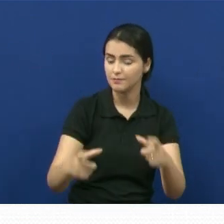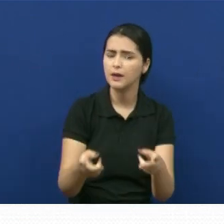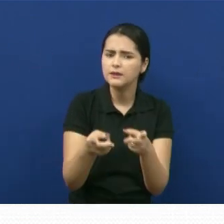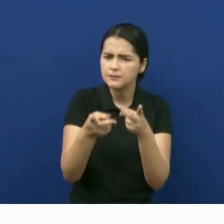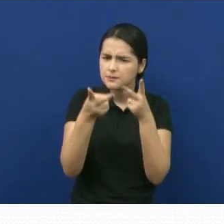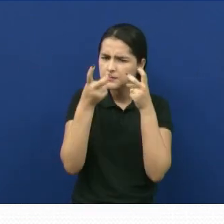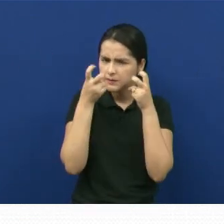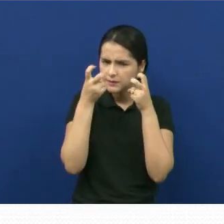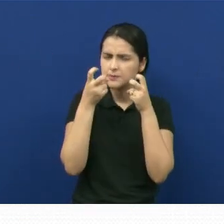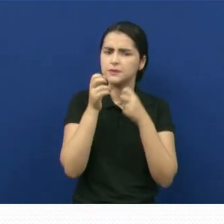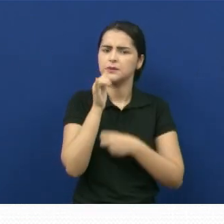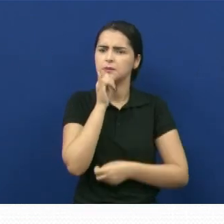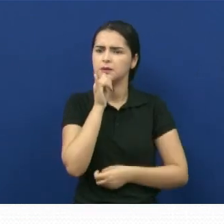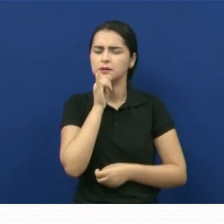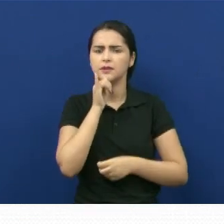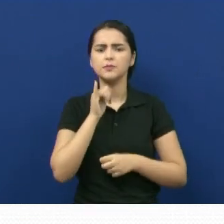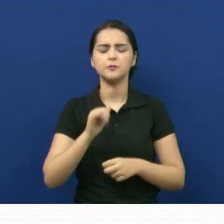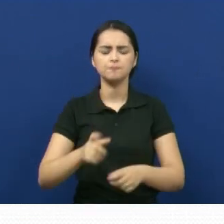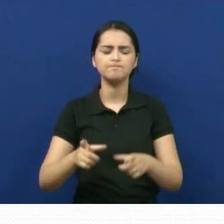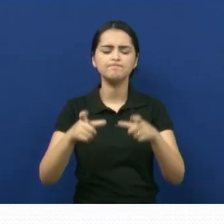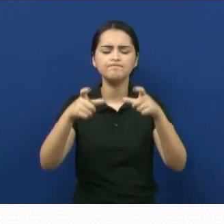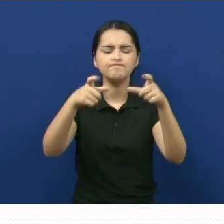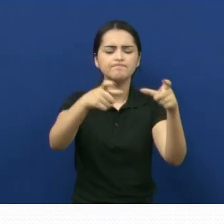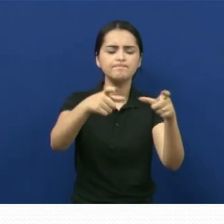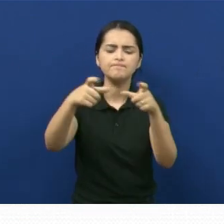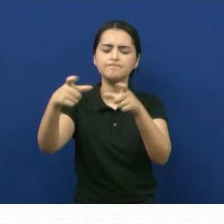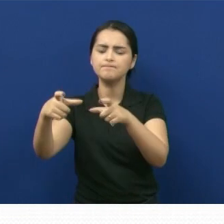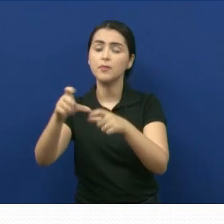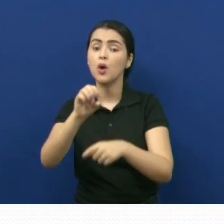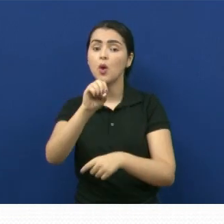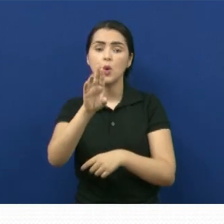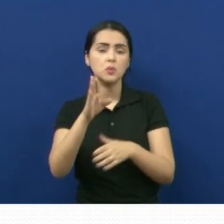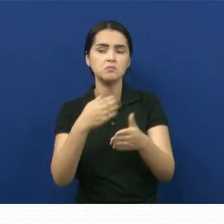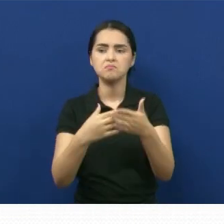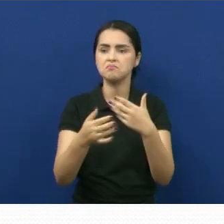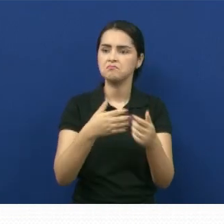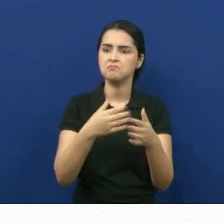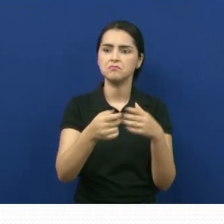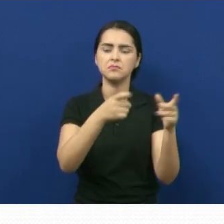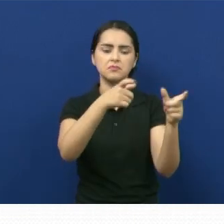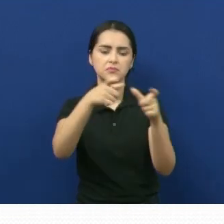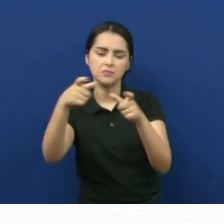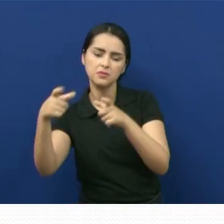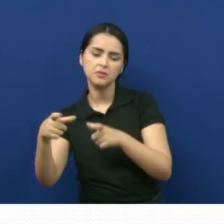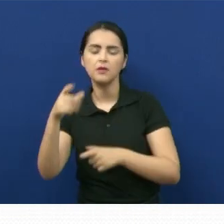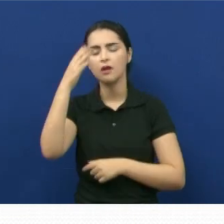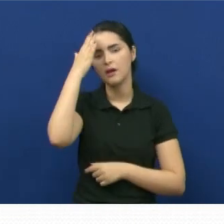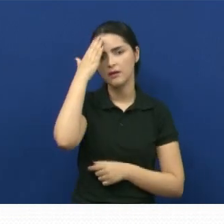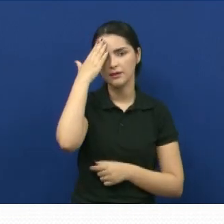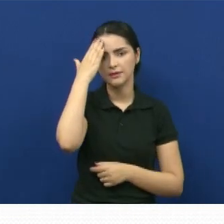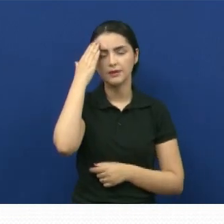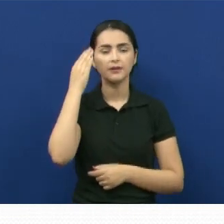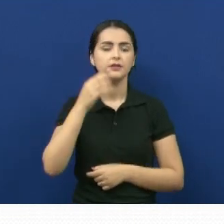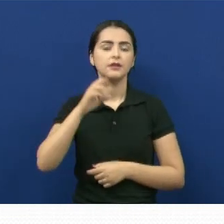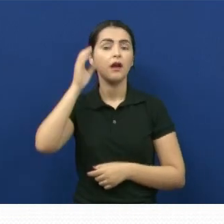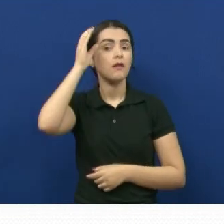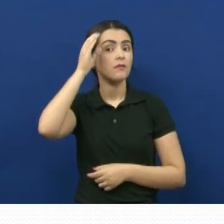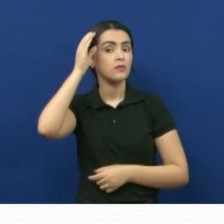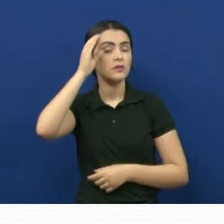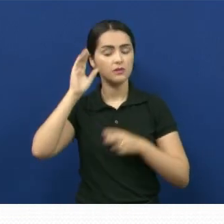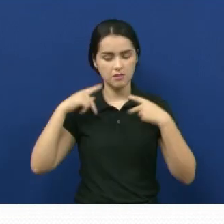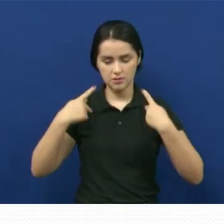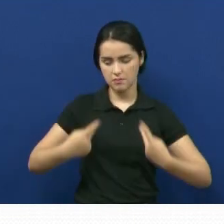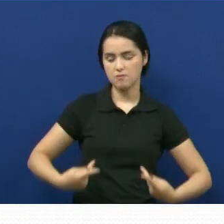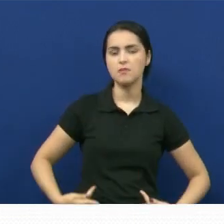ou seja, uma determinada área ou ponto do espaço da forma como são entendidos pela razão humana.